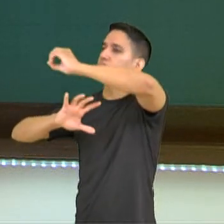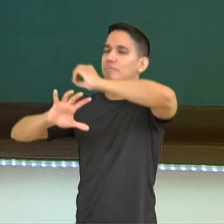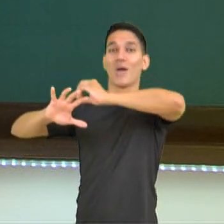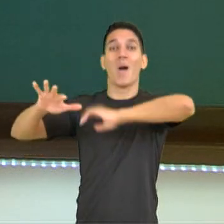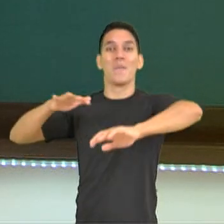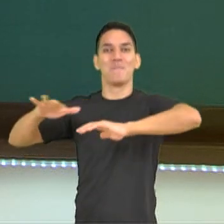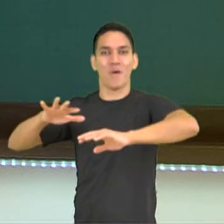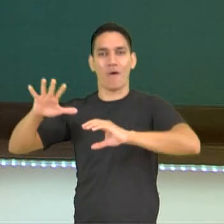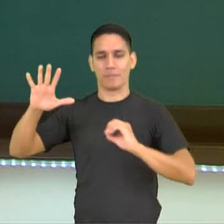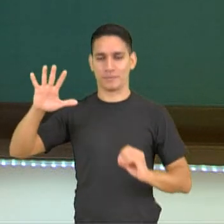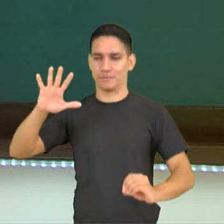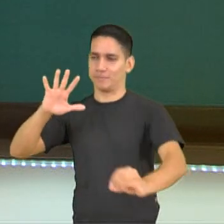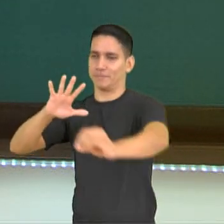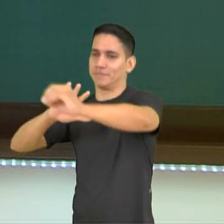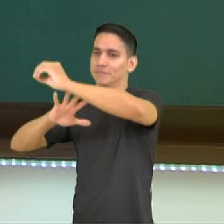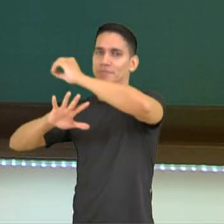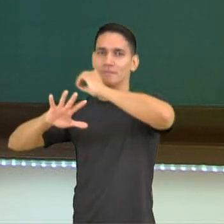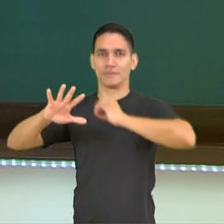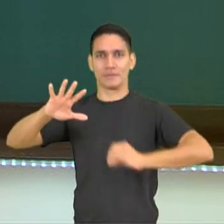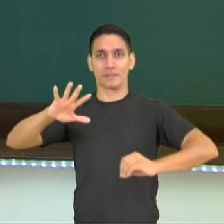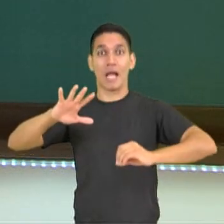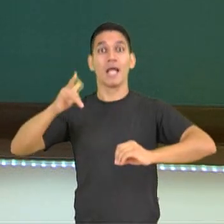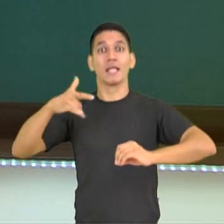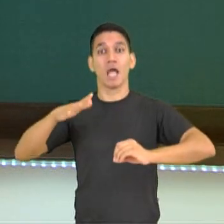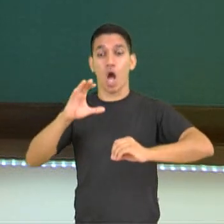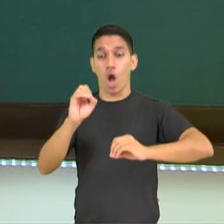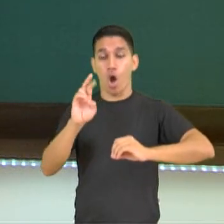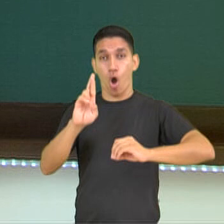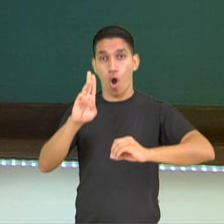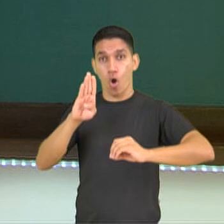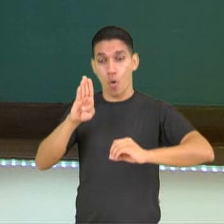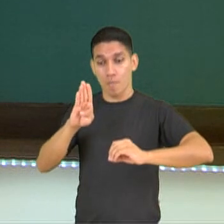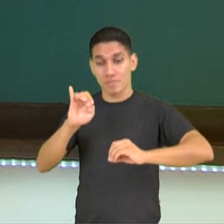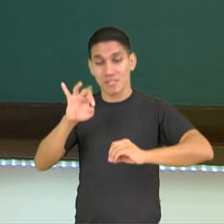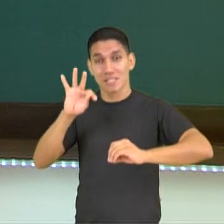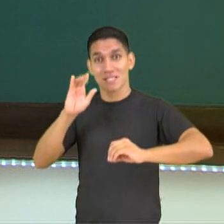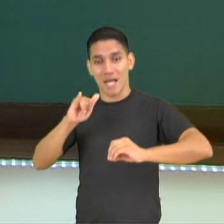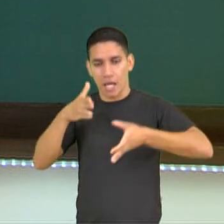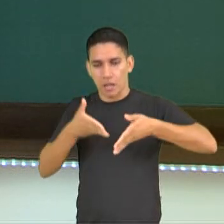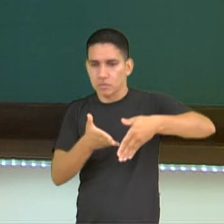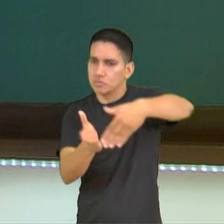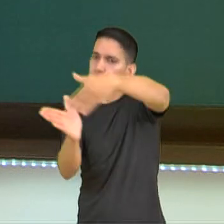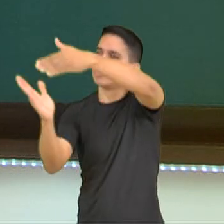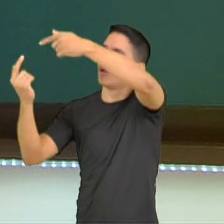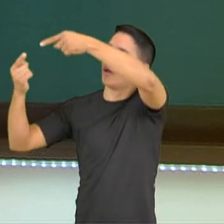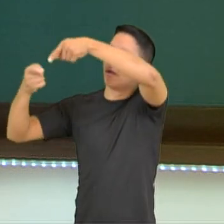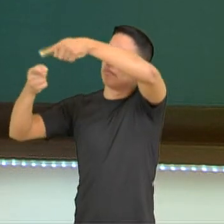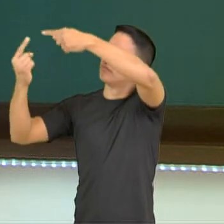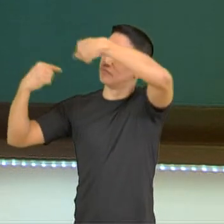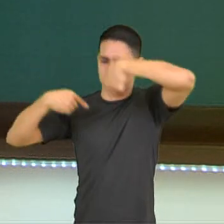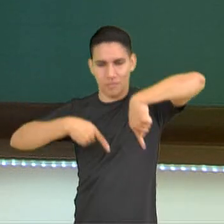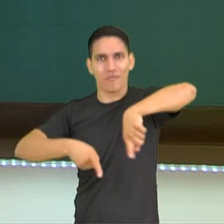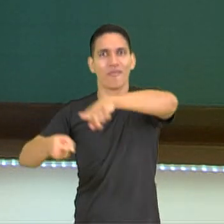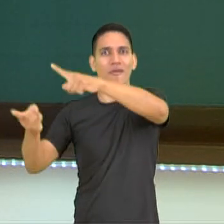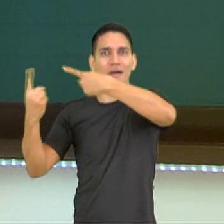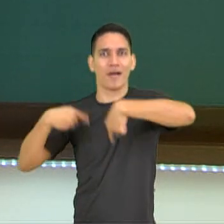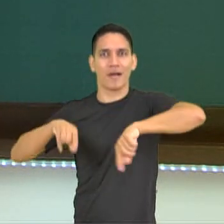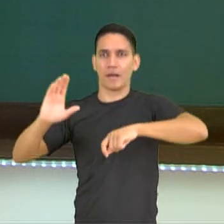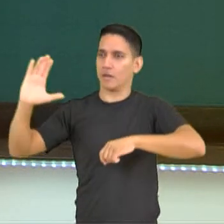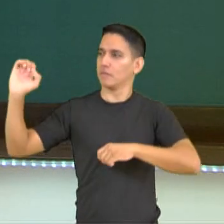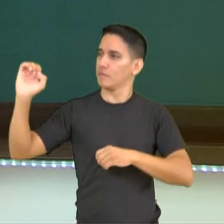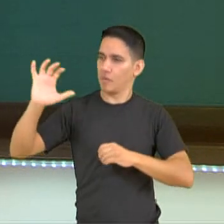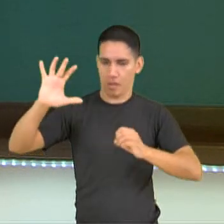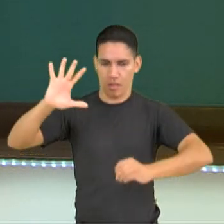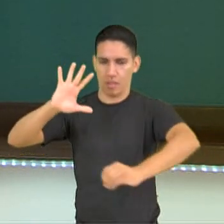translação. A órbita é o caminho percorrido. O movimento que ela faz